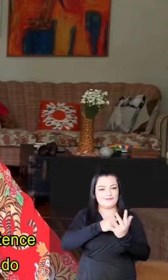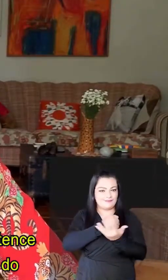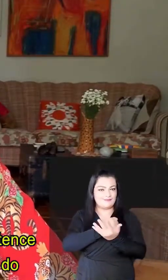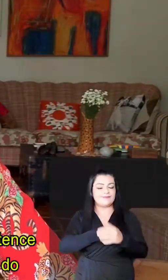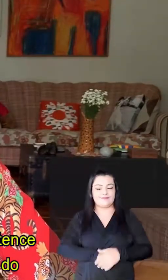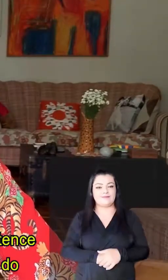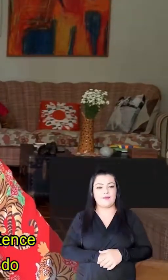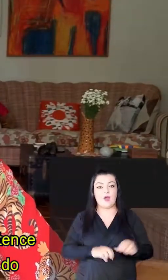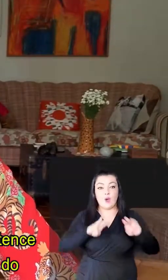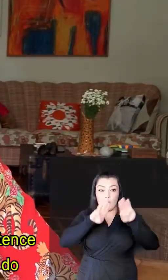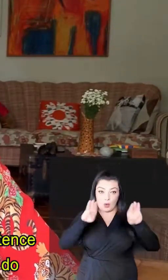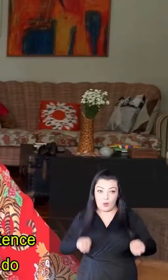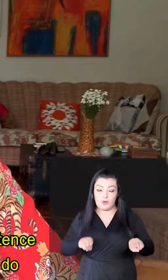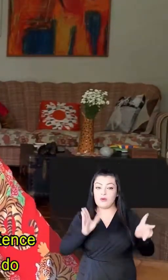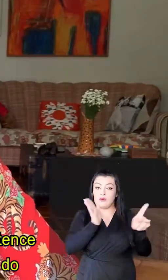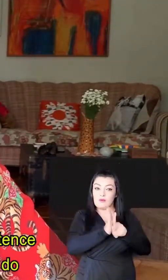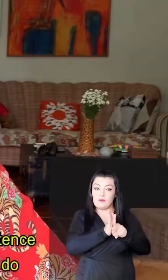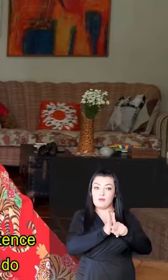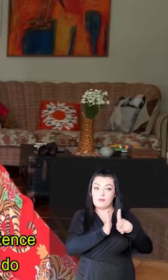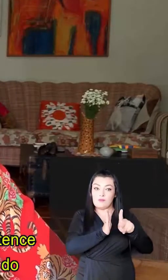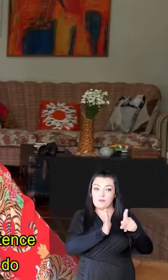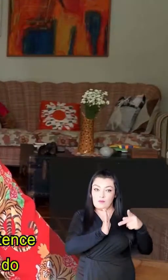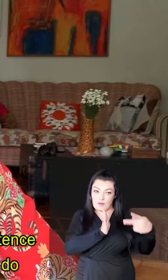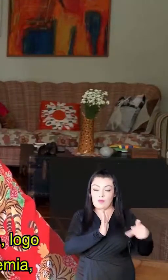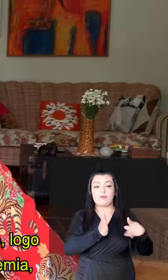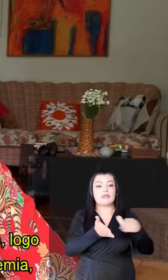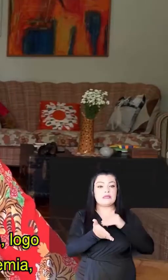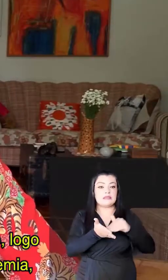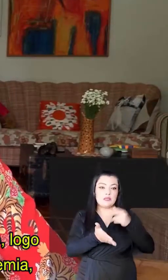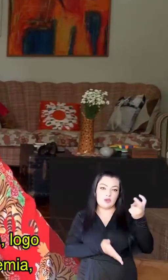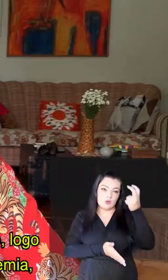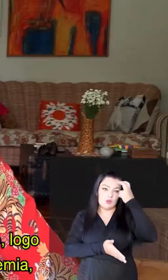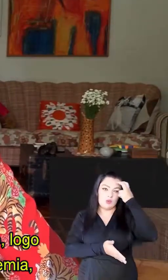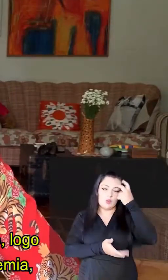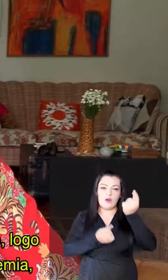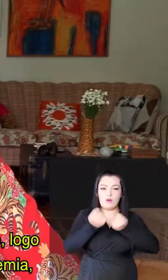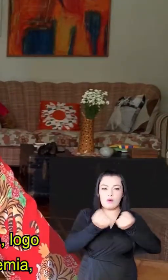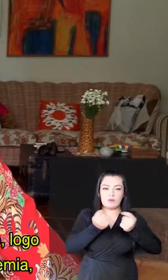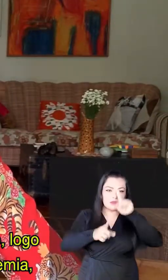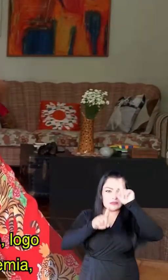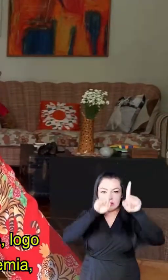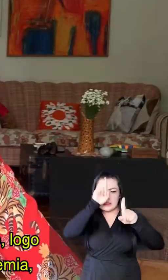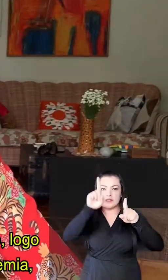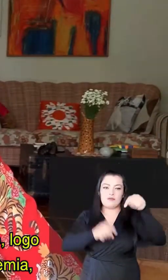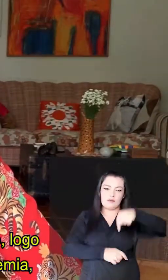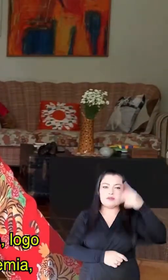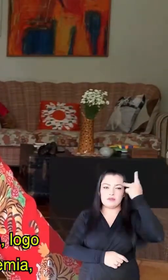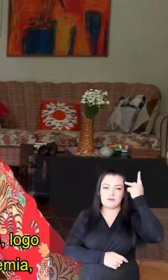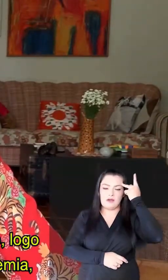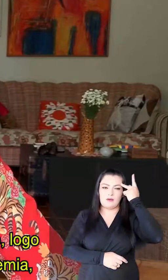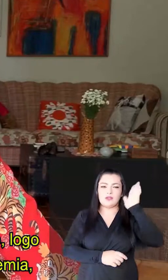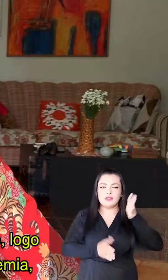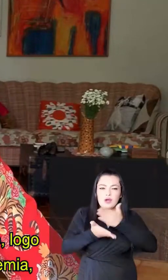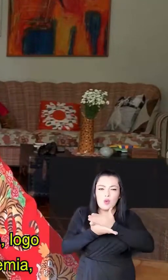Bom, o museu pertence à Secretaria de Cultura e Economia Criativa do Estado de São Paulo, que durante esse período, logo no início, em março,